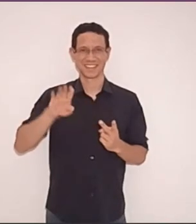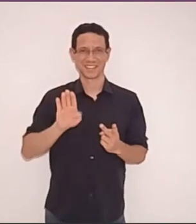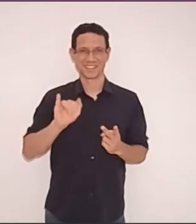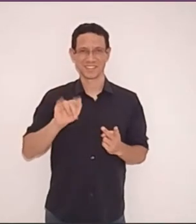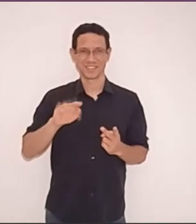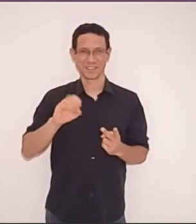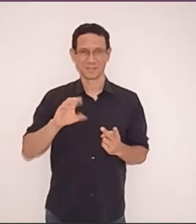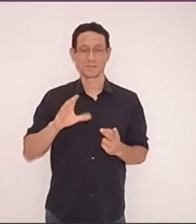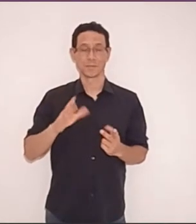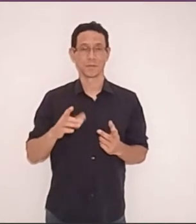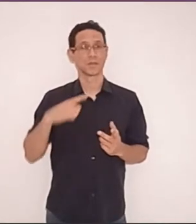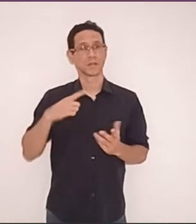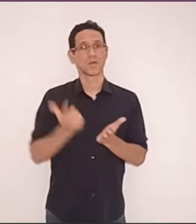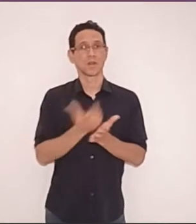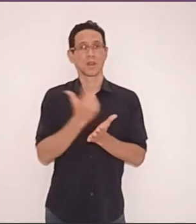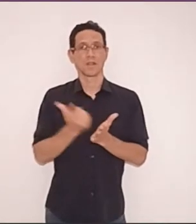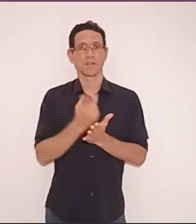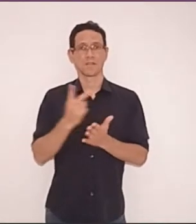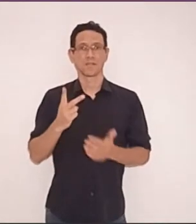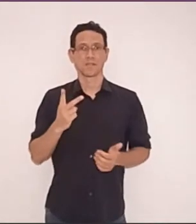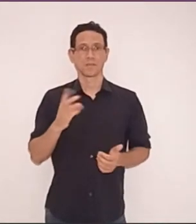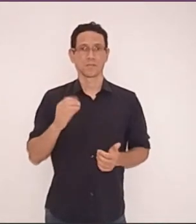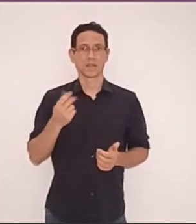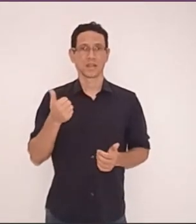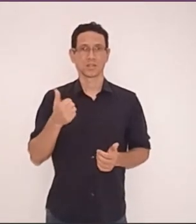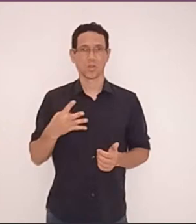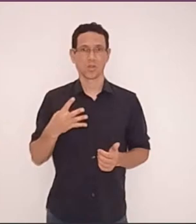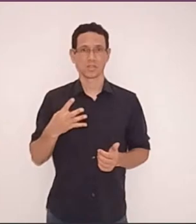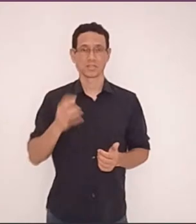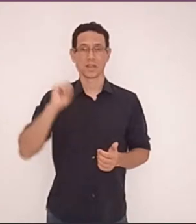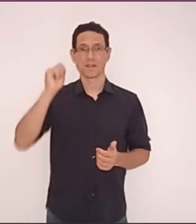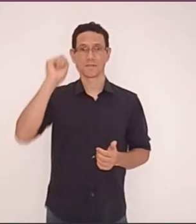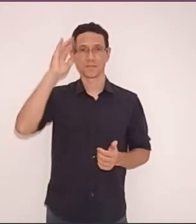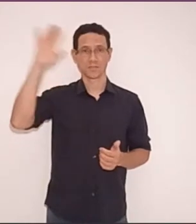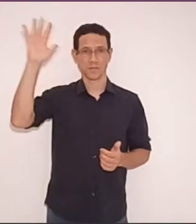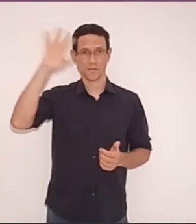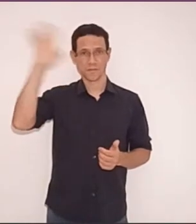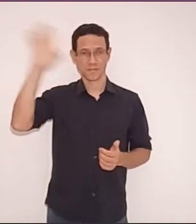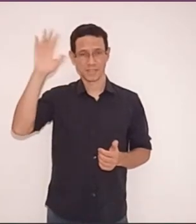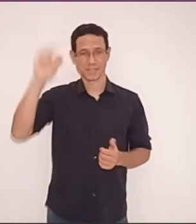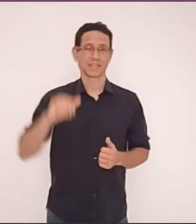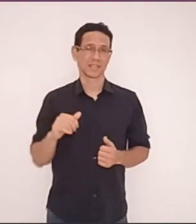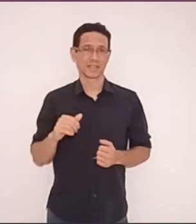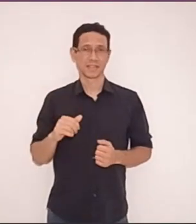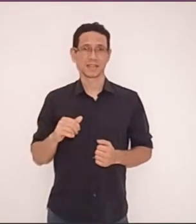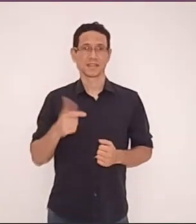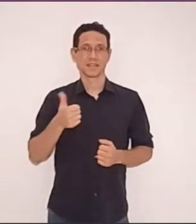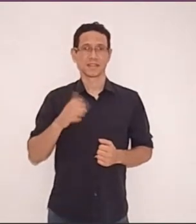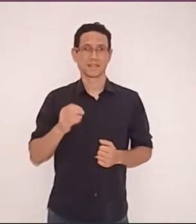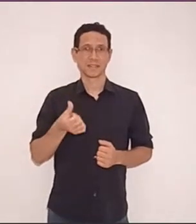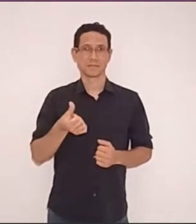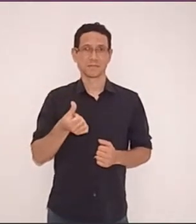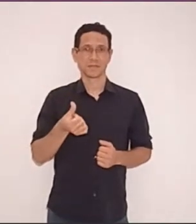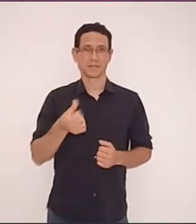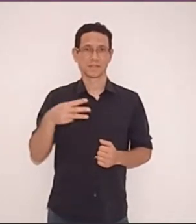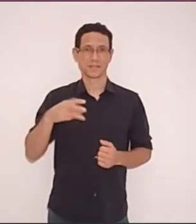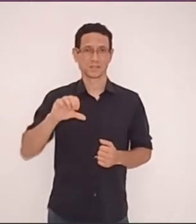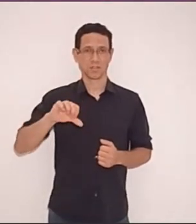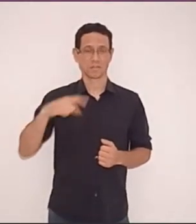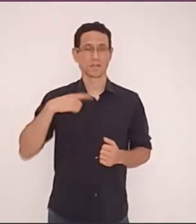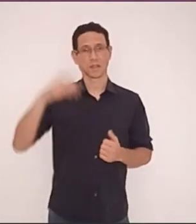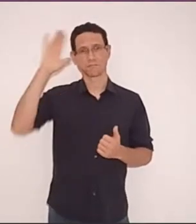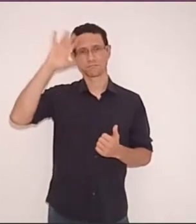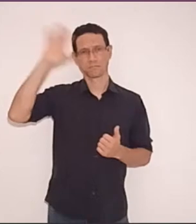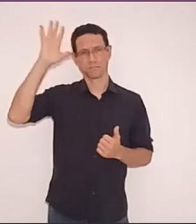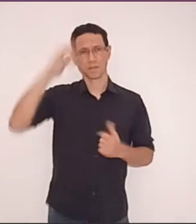assim que eu tenho um livro 2014 em Santa Sofia das Letras enormes lá eu falo de alguns referente a esta hora mas